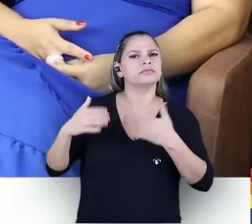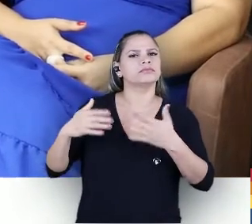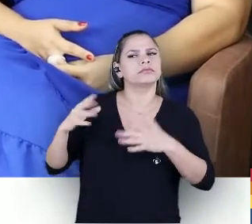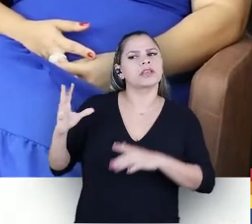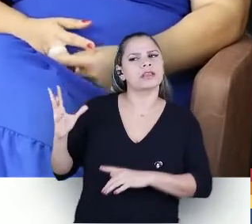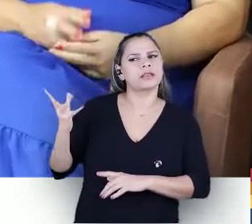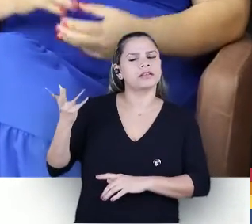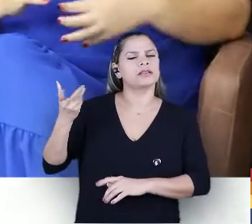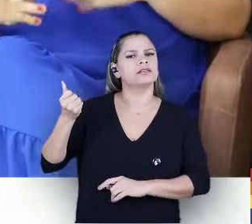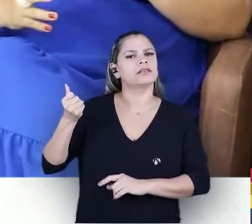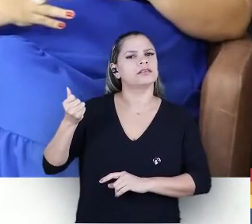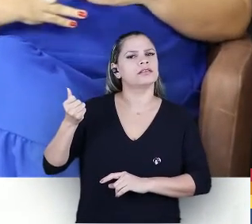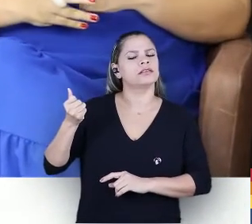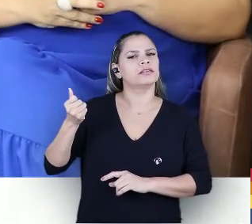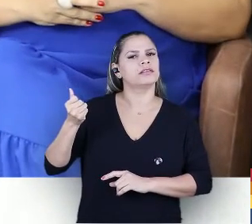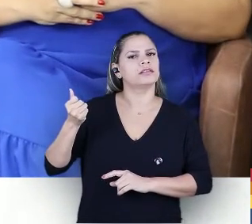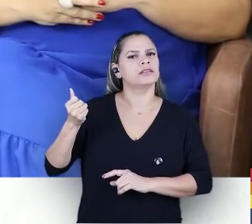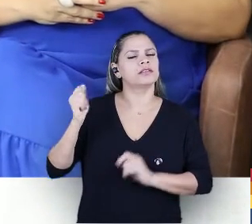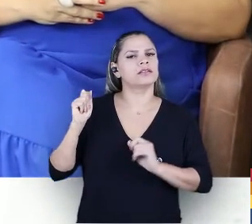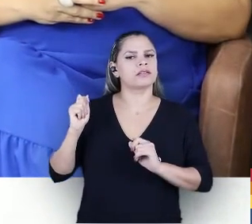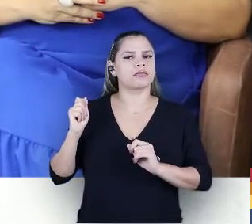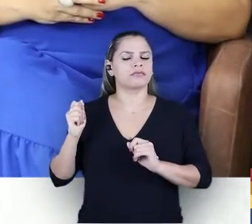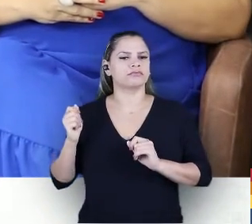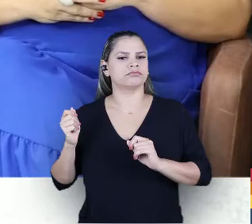médio, e que vão ser,